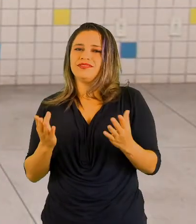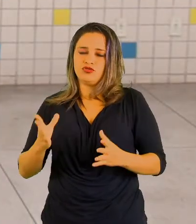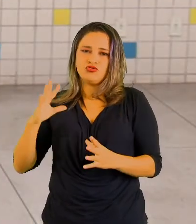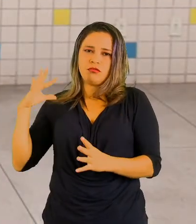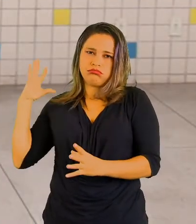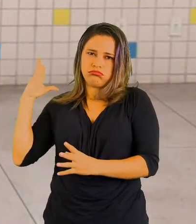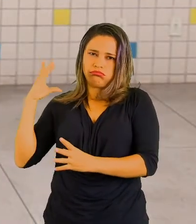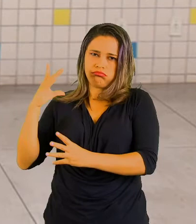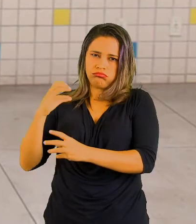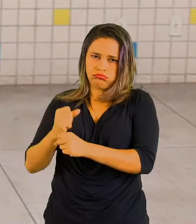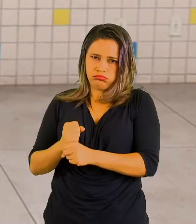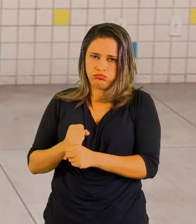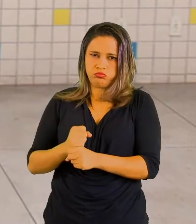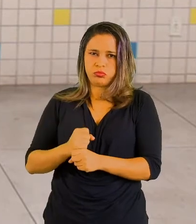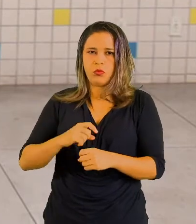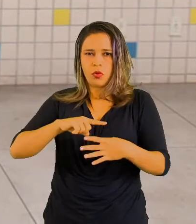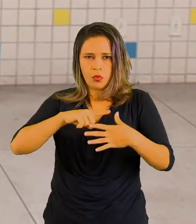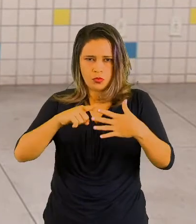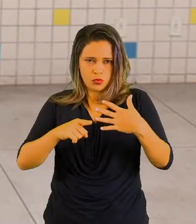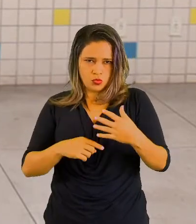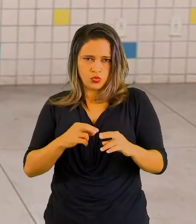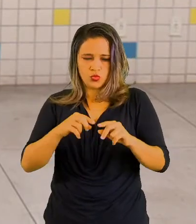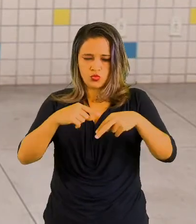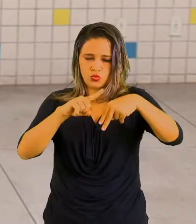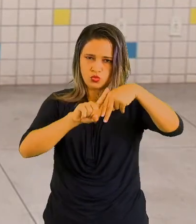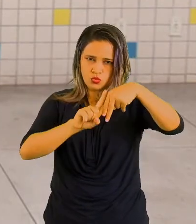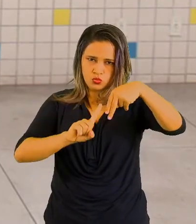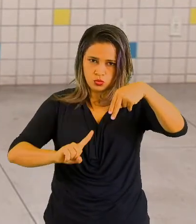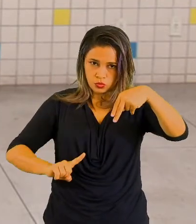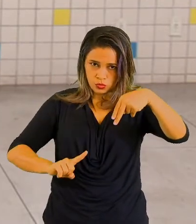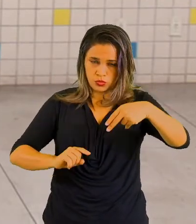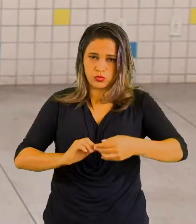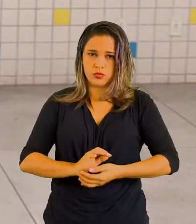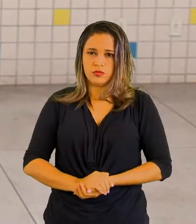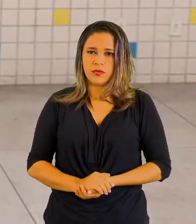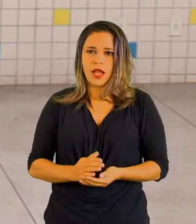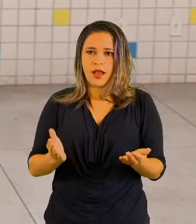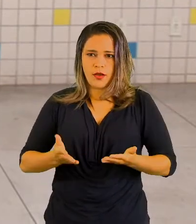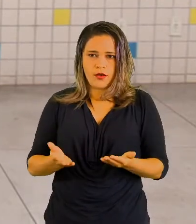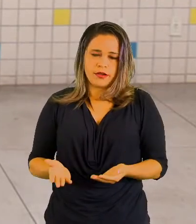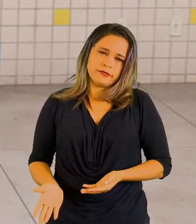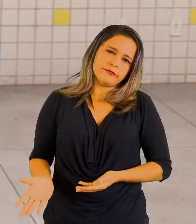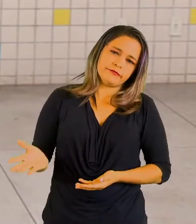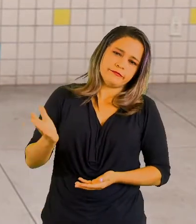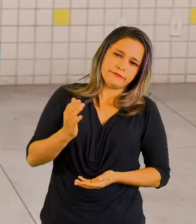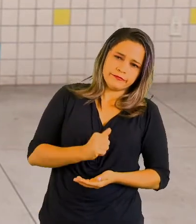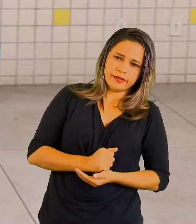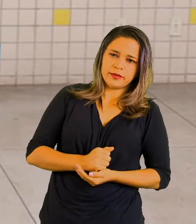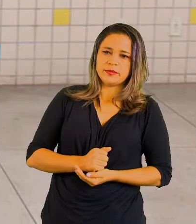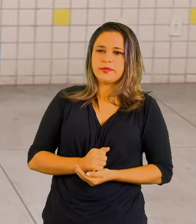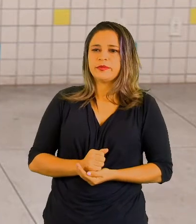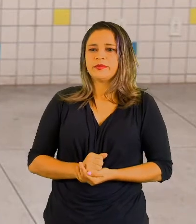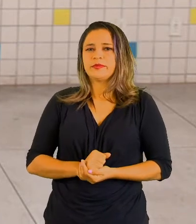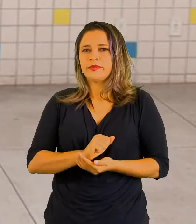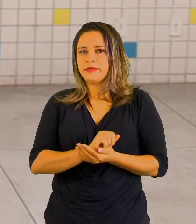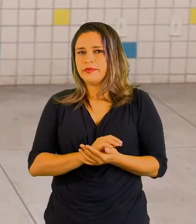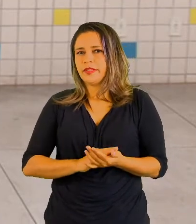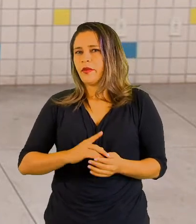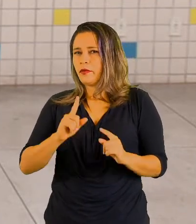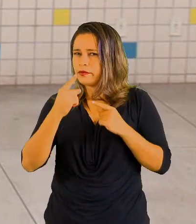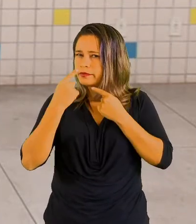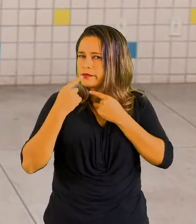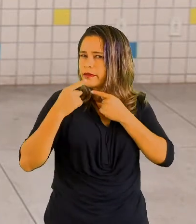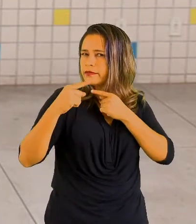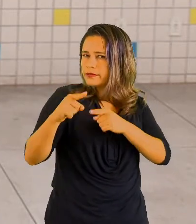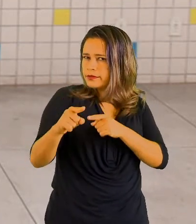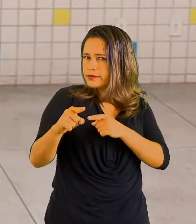sobre algumas propriedades dos números inteiros. Agora vamos colocar a mão na massa, vamos trabalhar um pouquinho. Vou propor um desafio para vocês, vocês